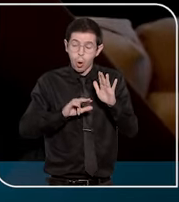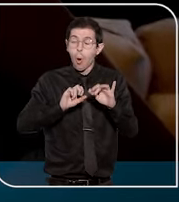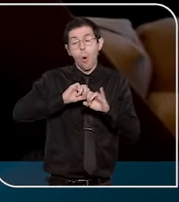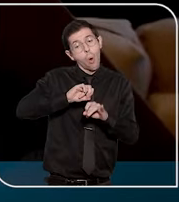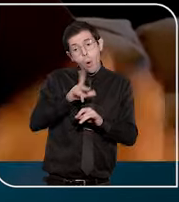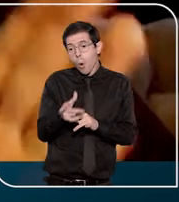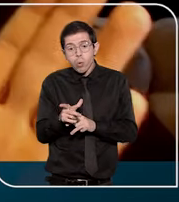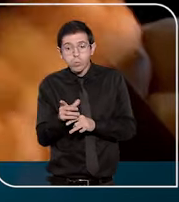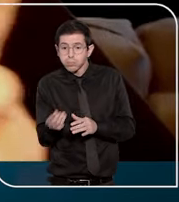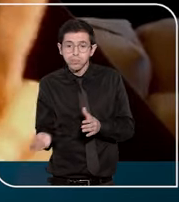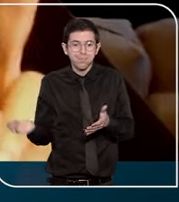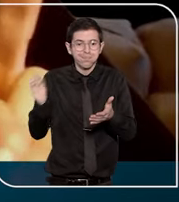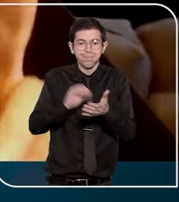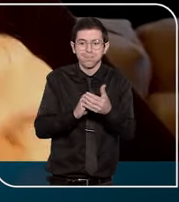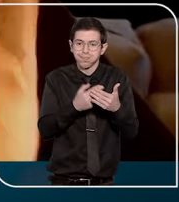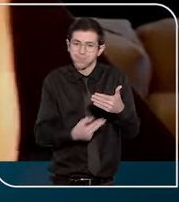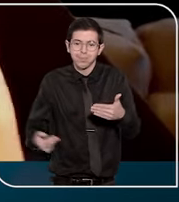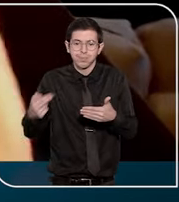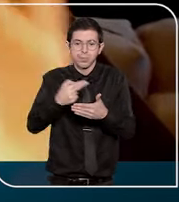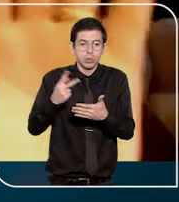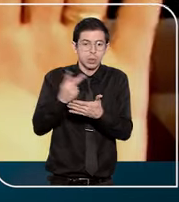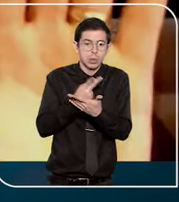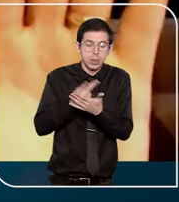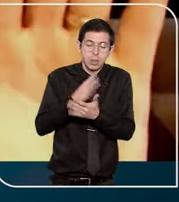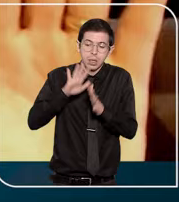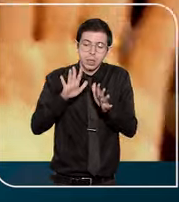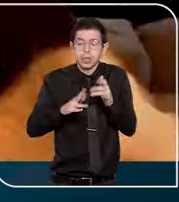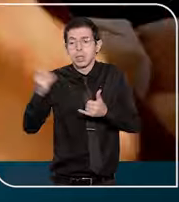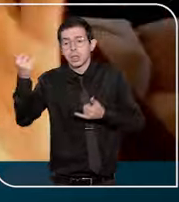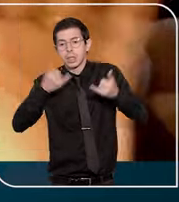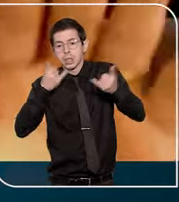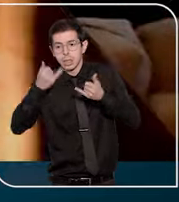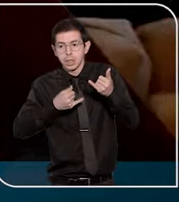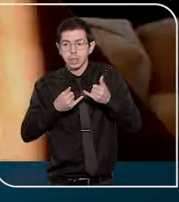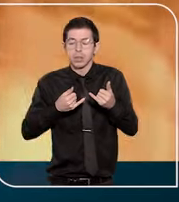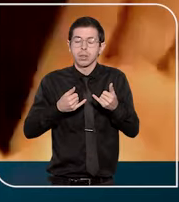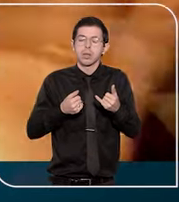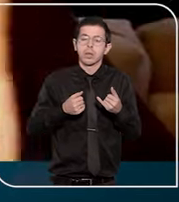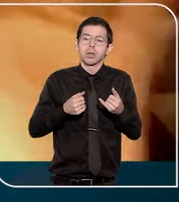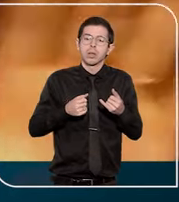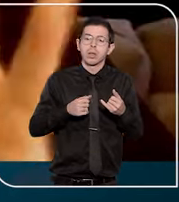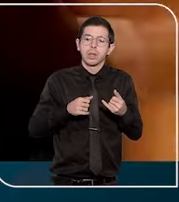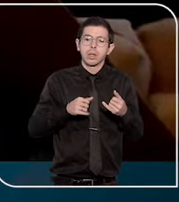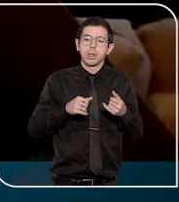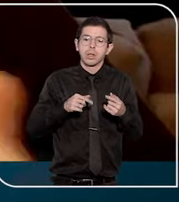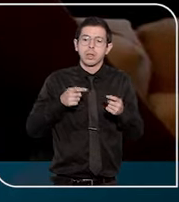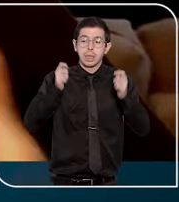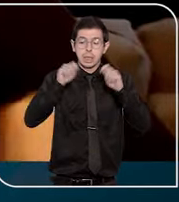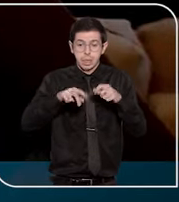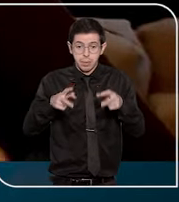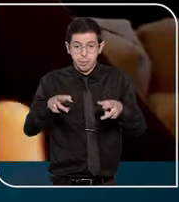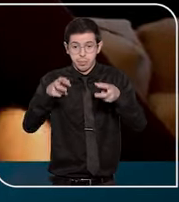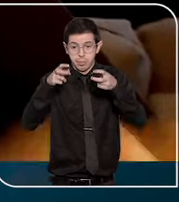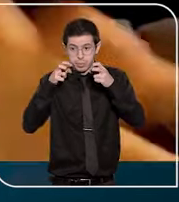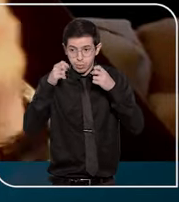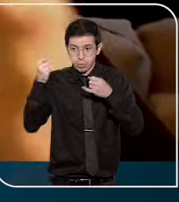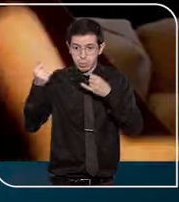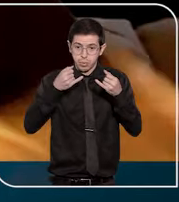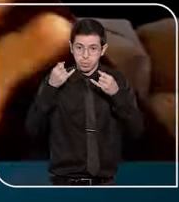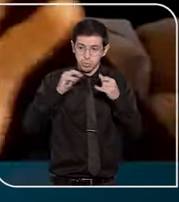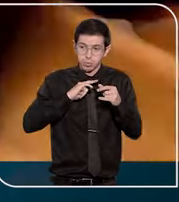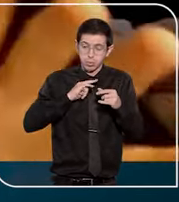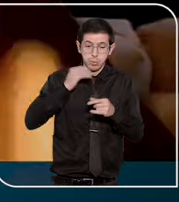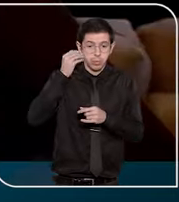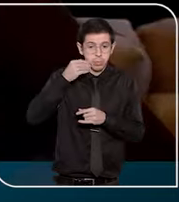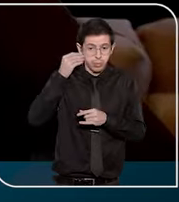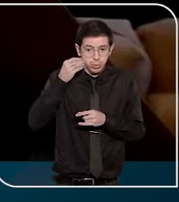mais comum, chega nesses dados nossos não totalmente confiáveis, mas que dá para a gente perceber, até pela nossa experiência prática, que